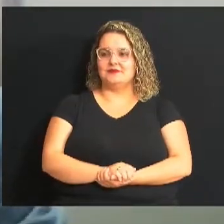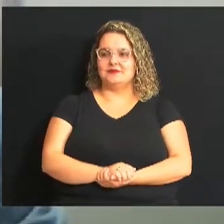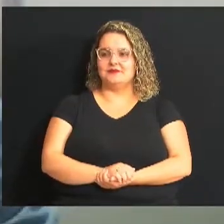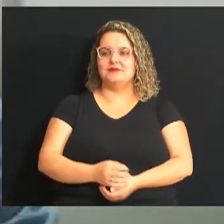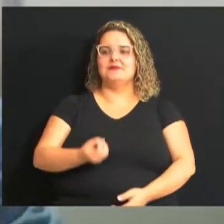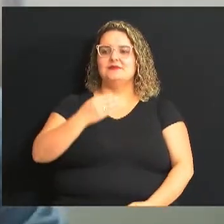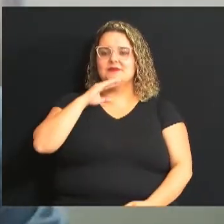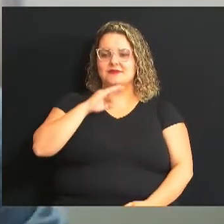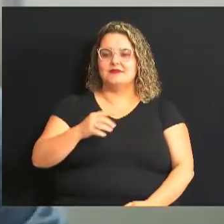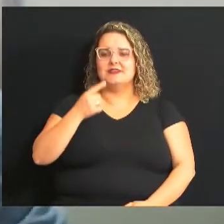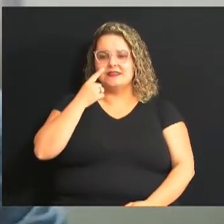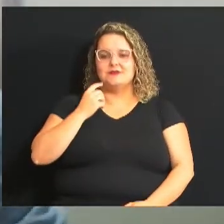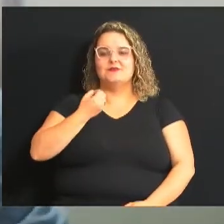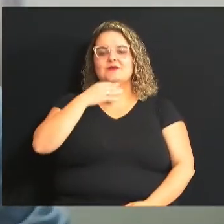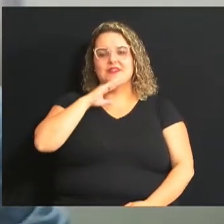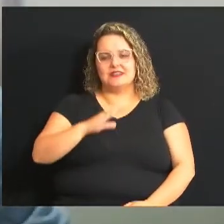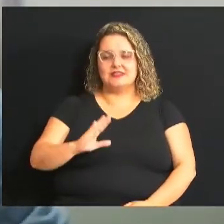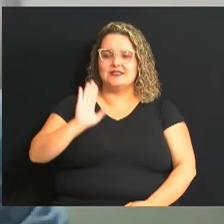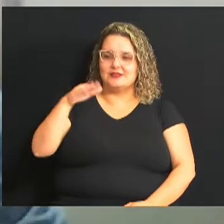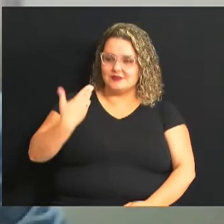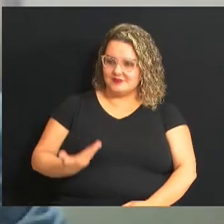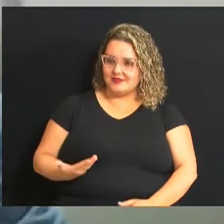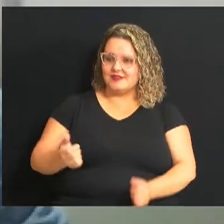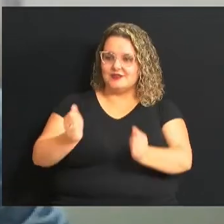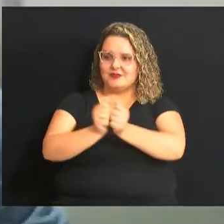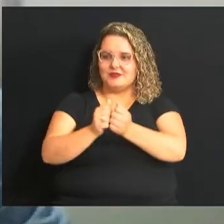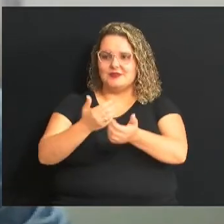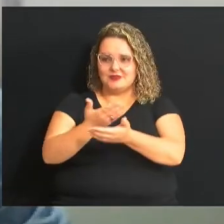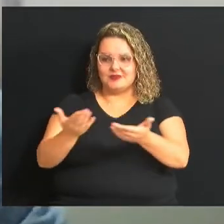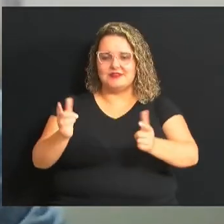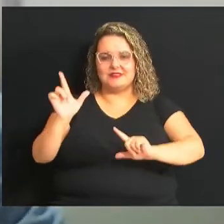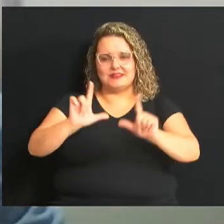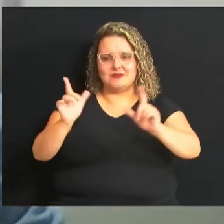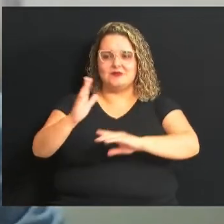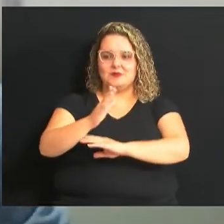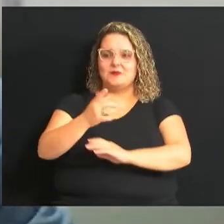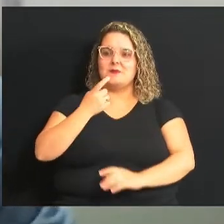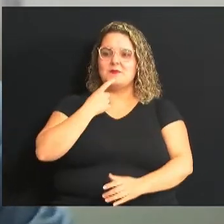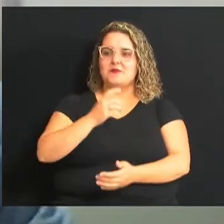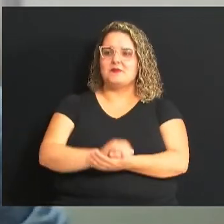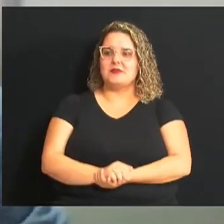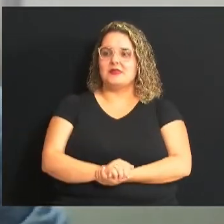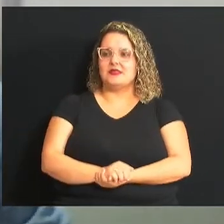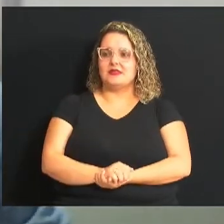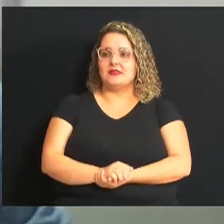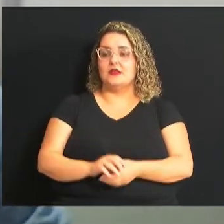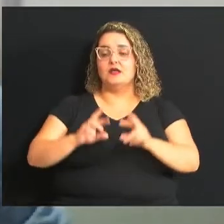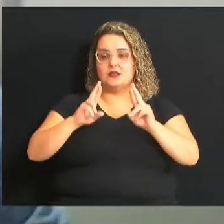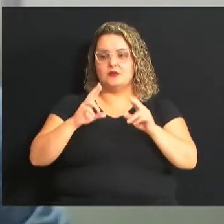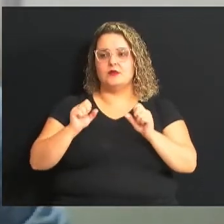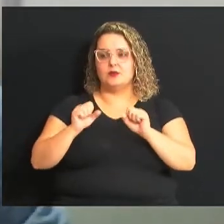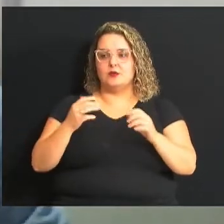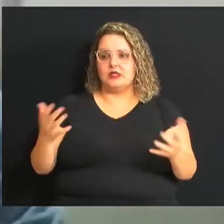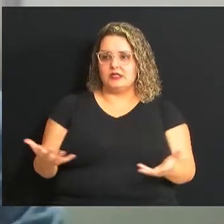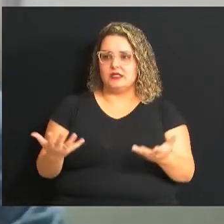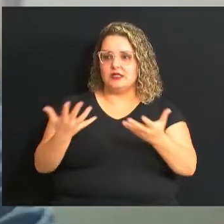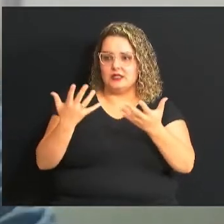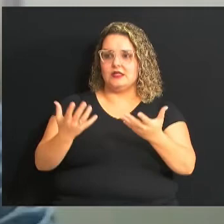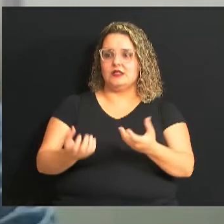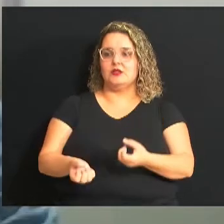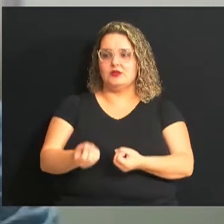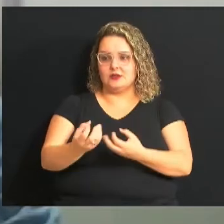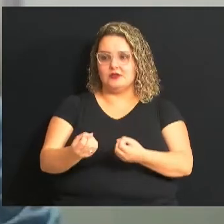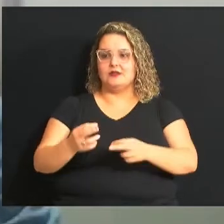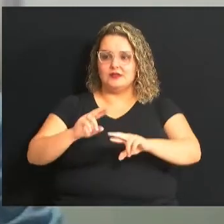Boa tarde, pessoal. É uma honra estar aqui, né, junto com vocês da TV Câmara Campinas. Espero poder contribuir aí com algumas informações referentes